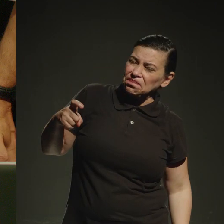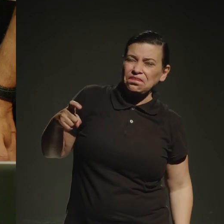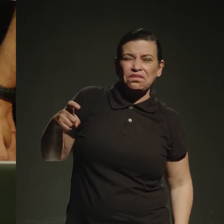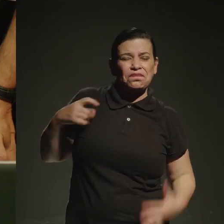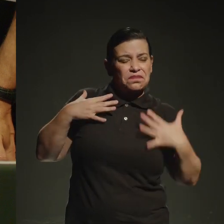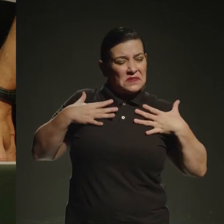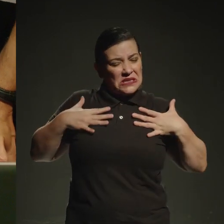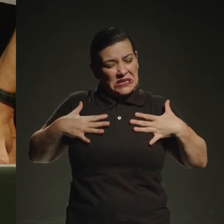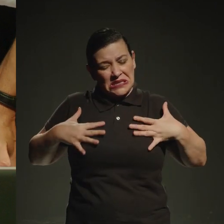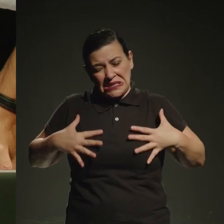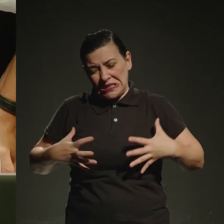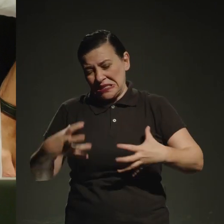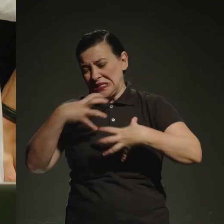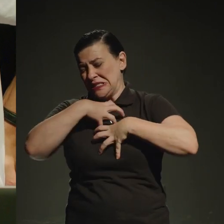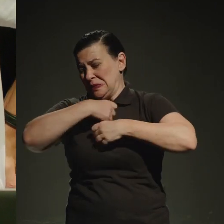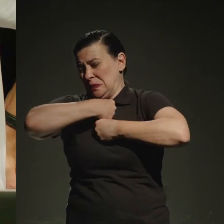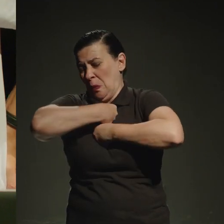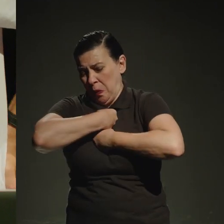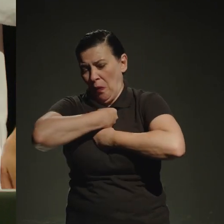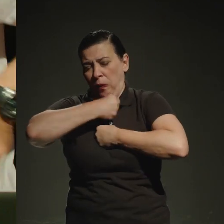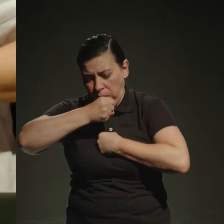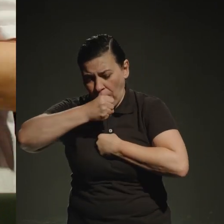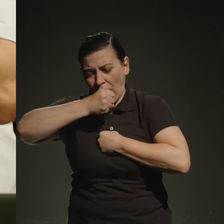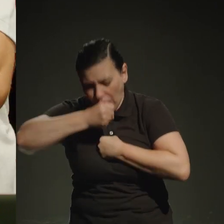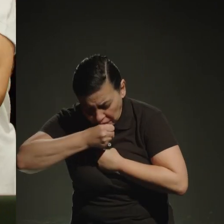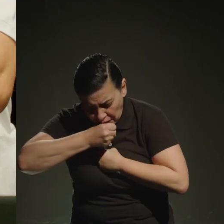fadiga, o peito se me encava de desgosto.